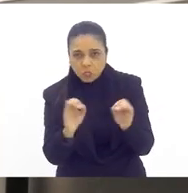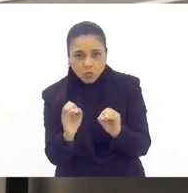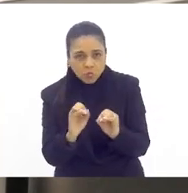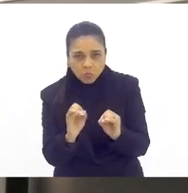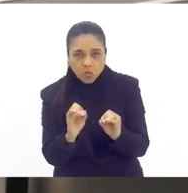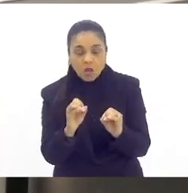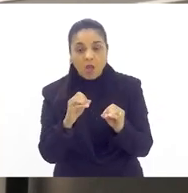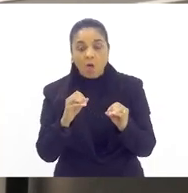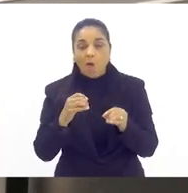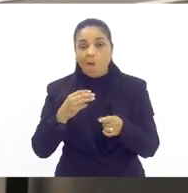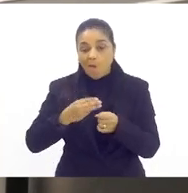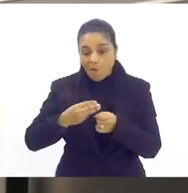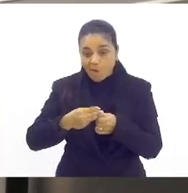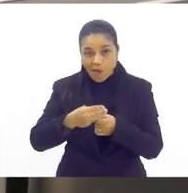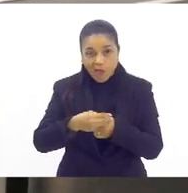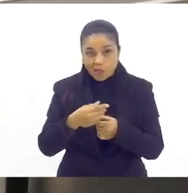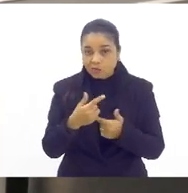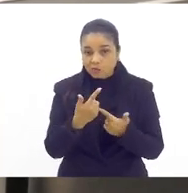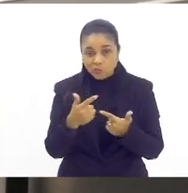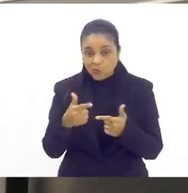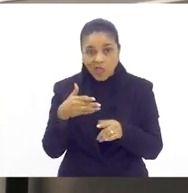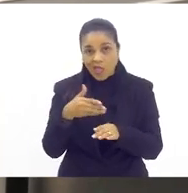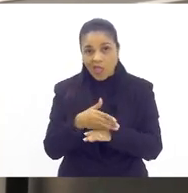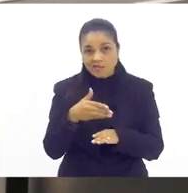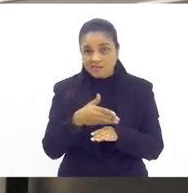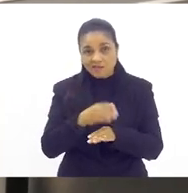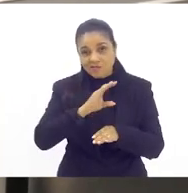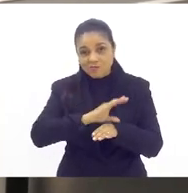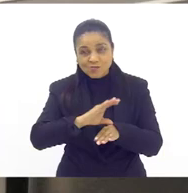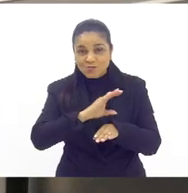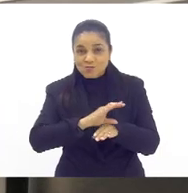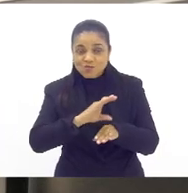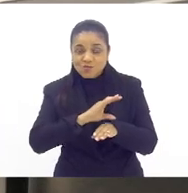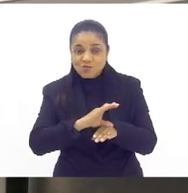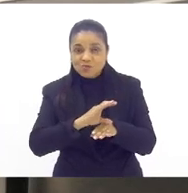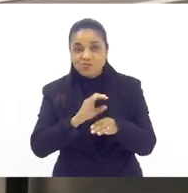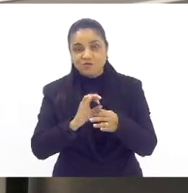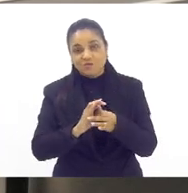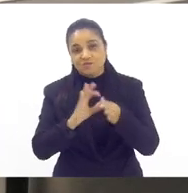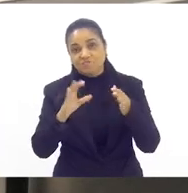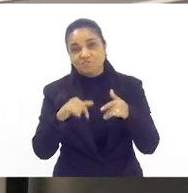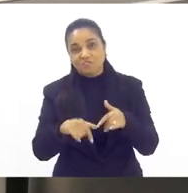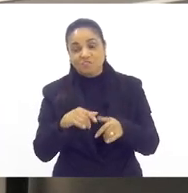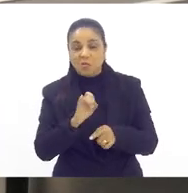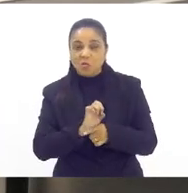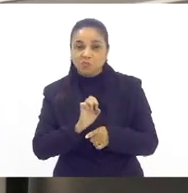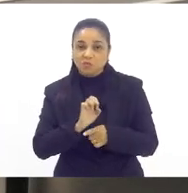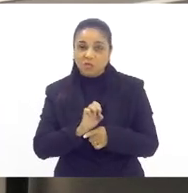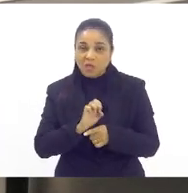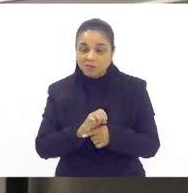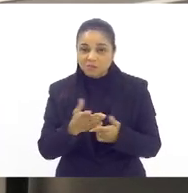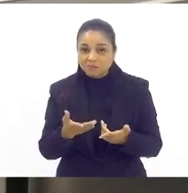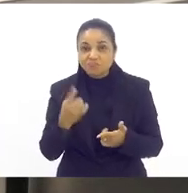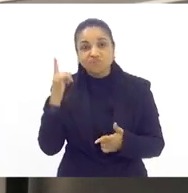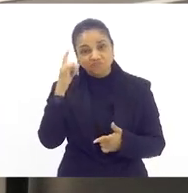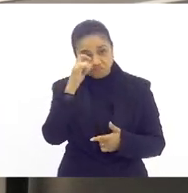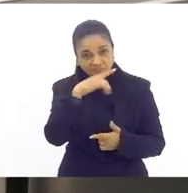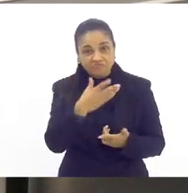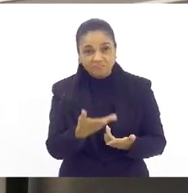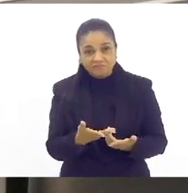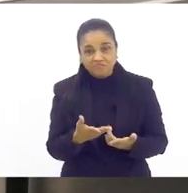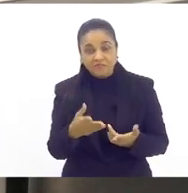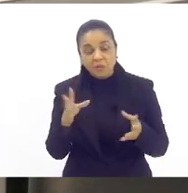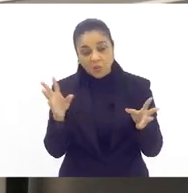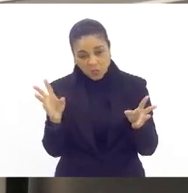não tem acesso do curso que é disponibilizado pelo Estado então isso também dificulta Tá